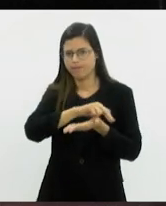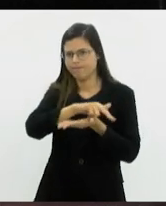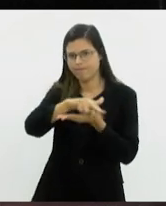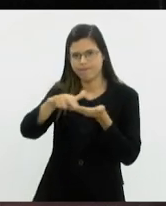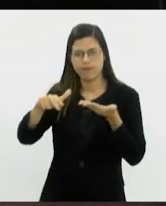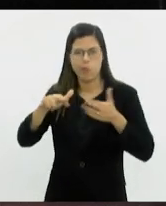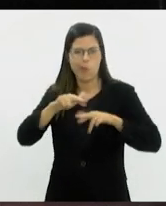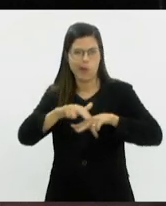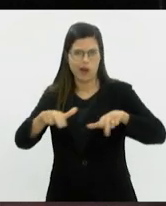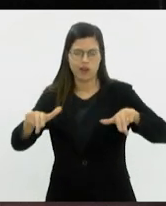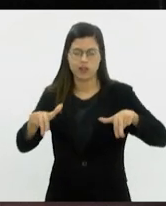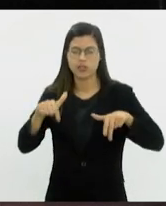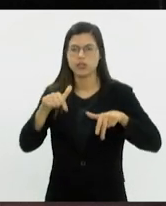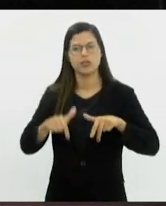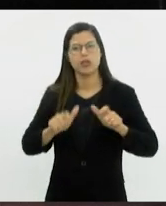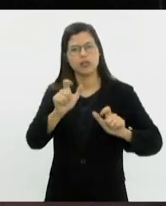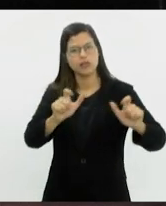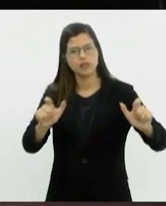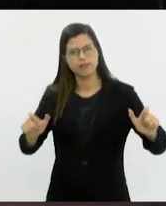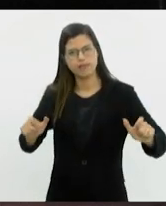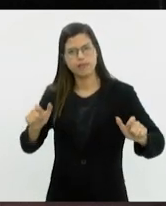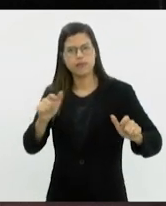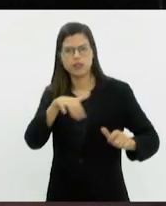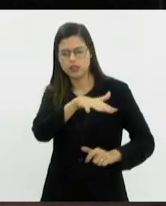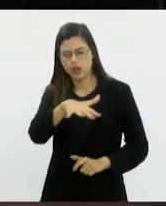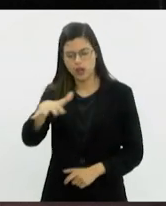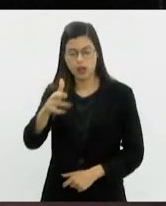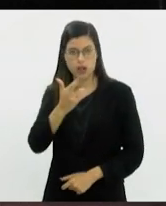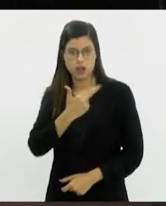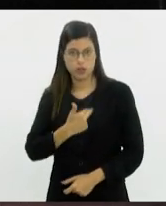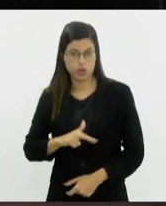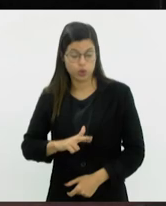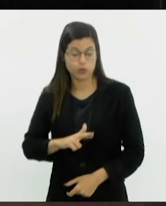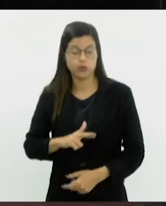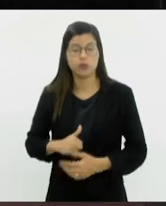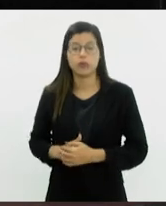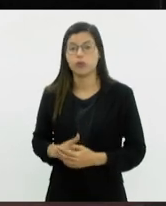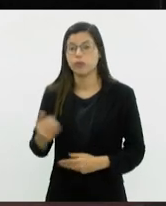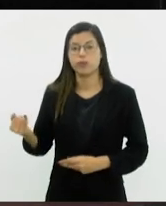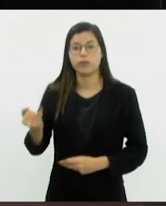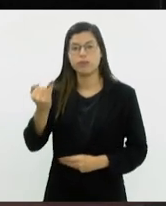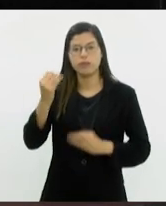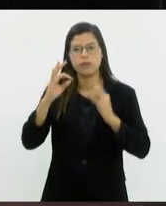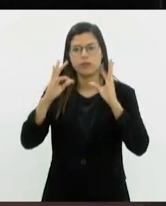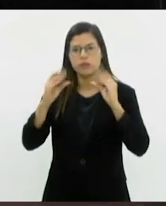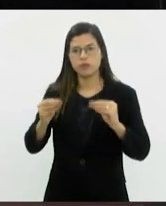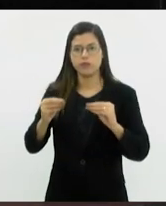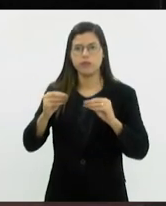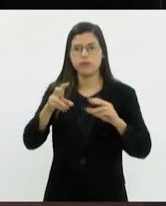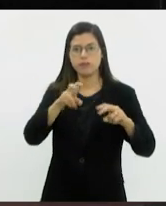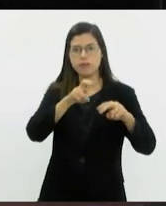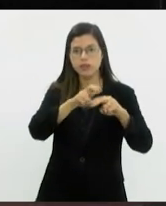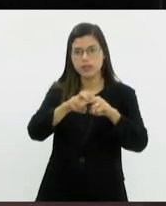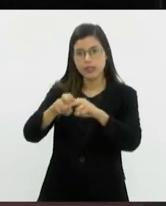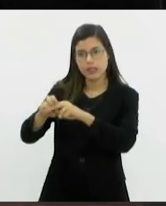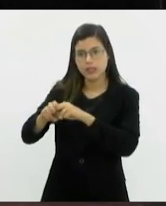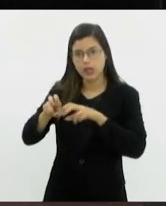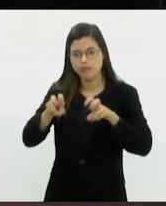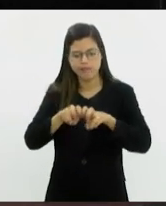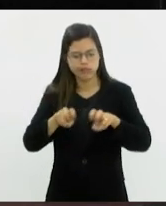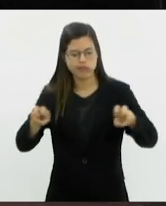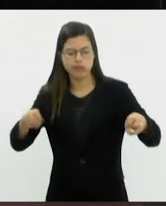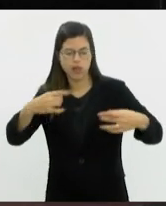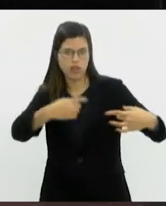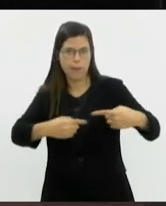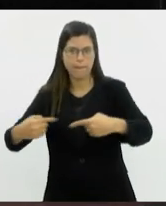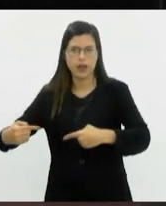desses assentos de segmentos religiosos e a importância de estar todos sentados à mesa, debatendo